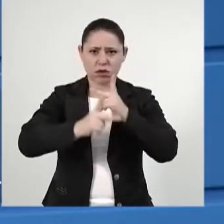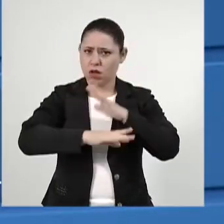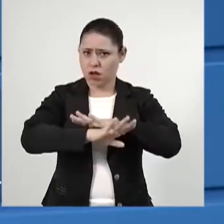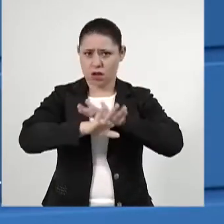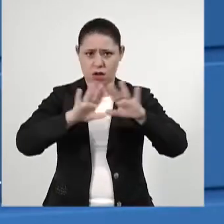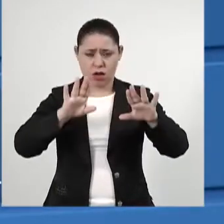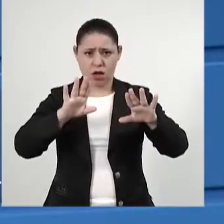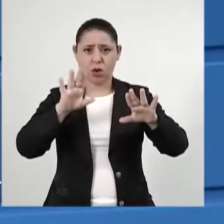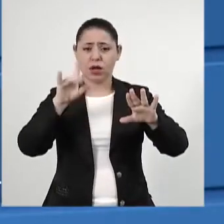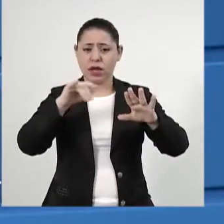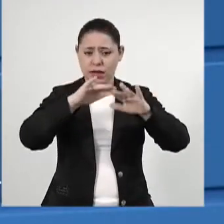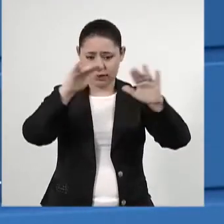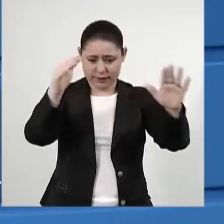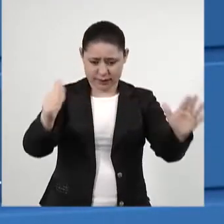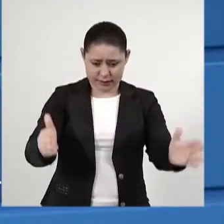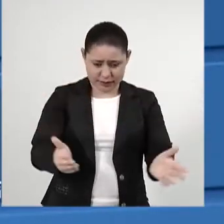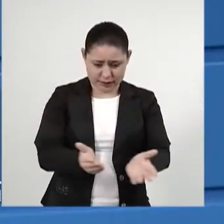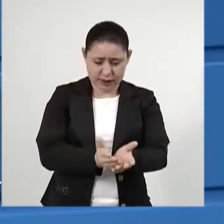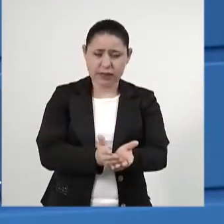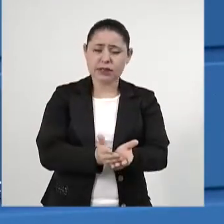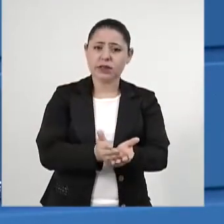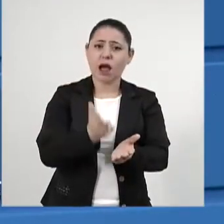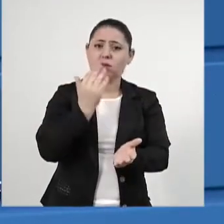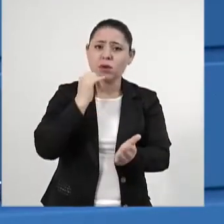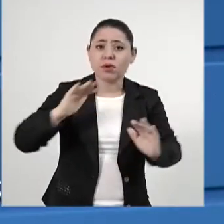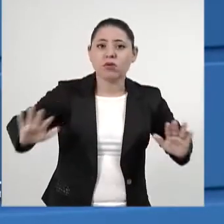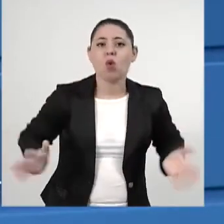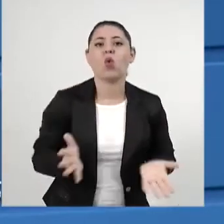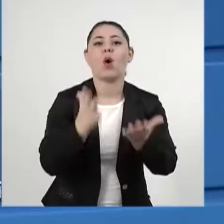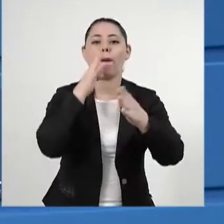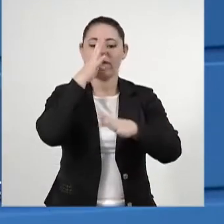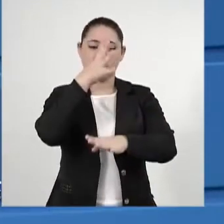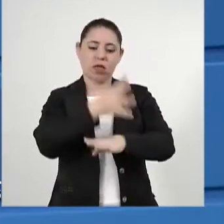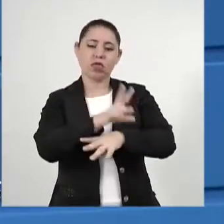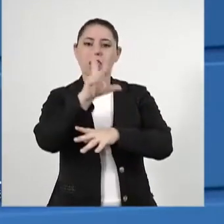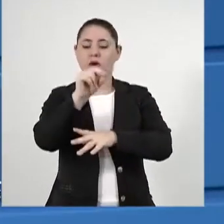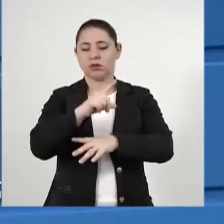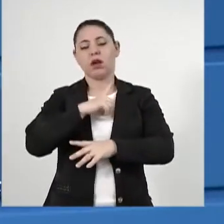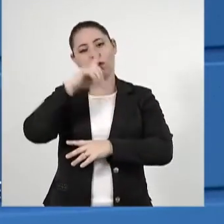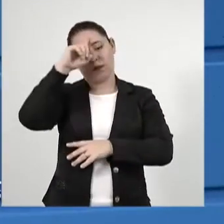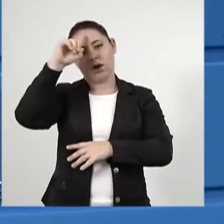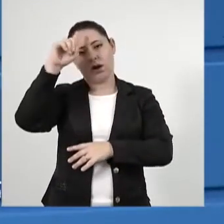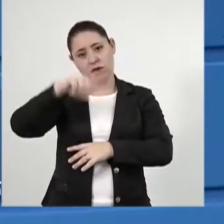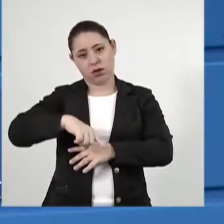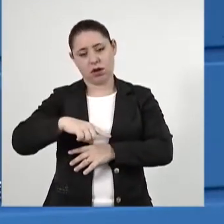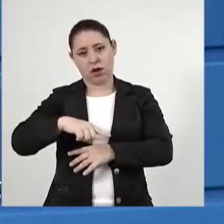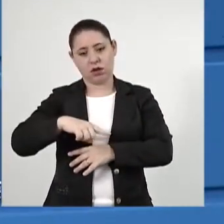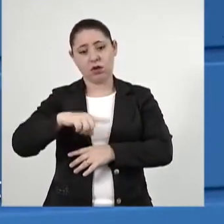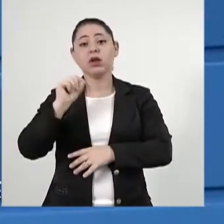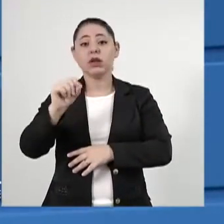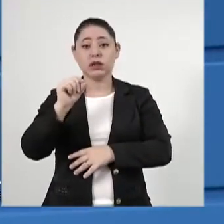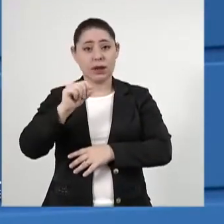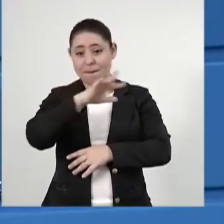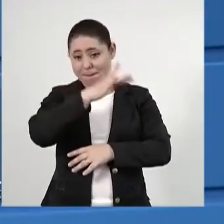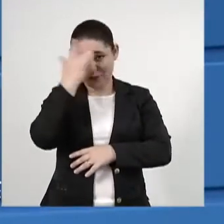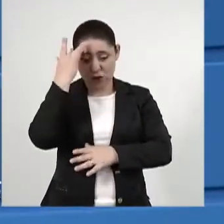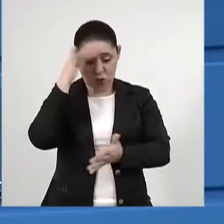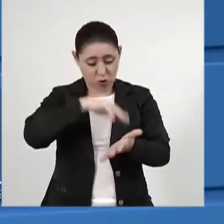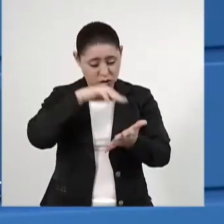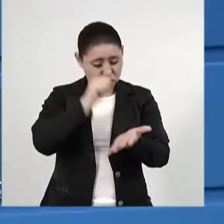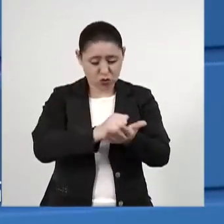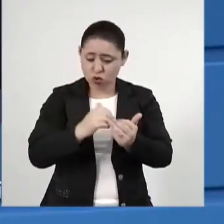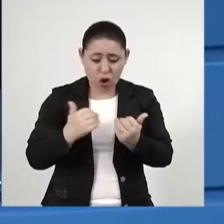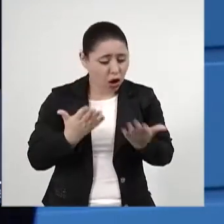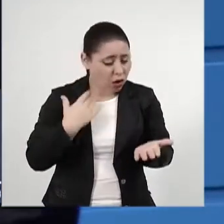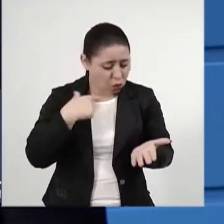essa cesta é para incentivar a invasão, nada disso. Há uma ordem. Quer dizer, tem até para quem distribuir. É só isso que eu estou falando